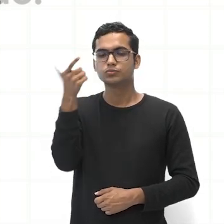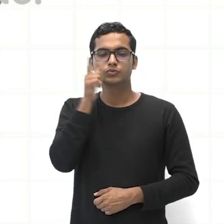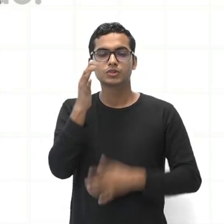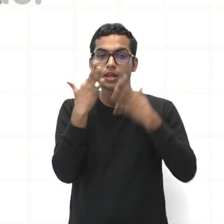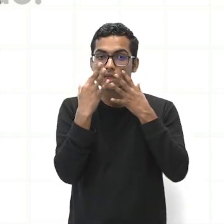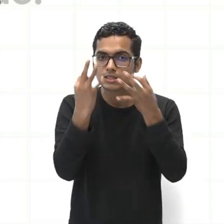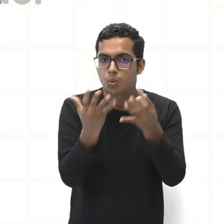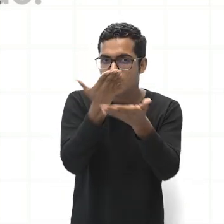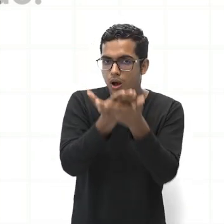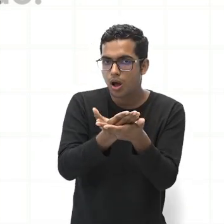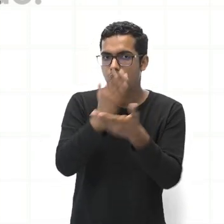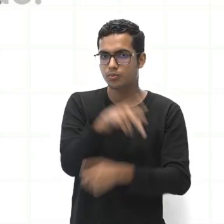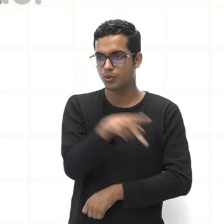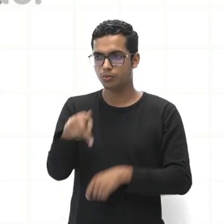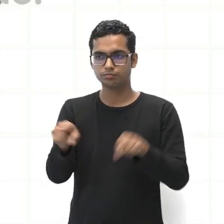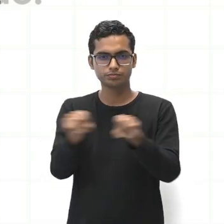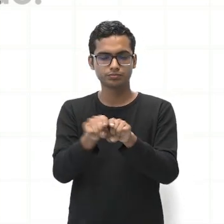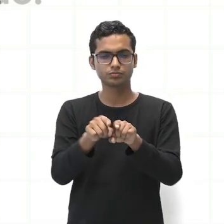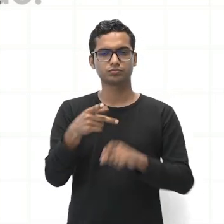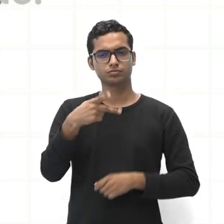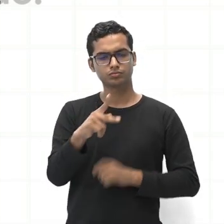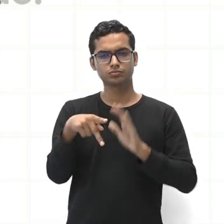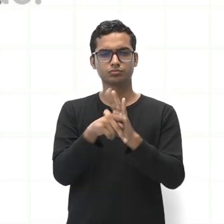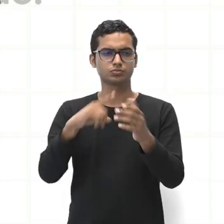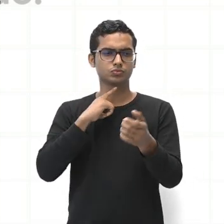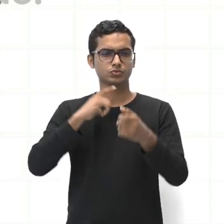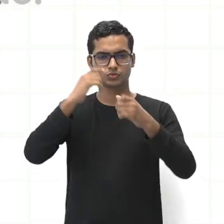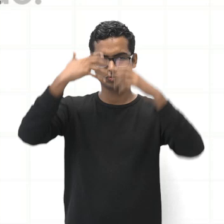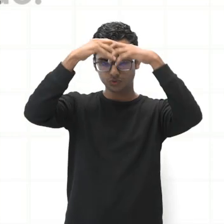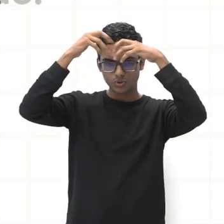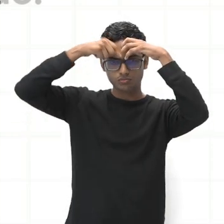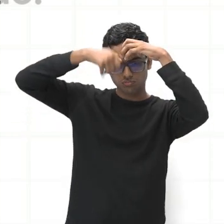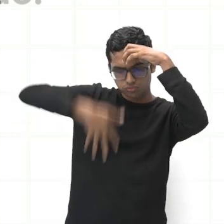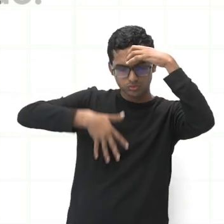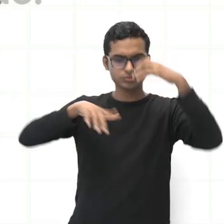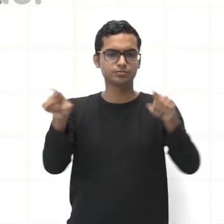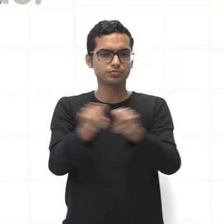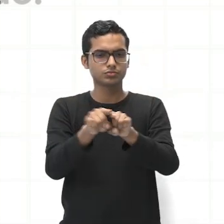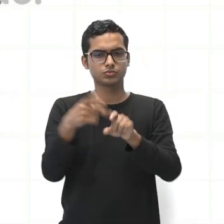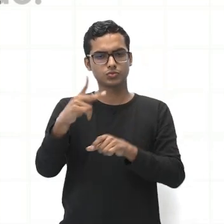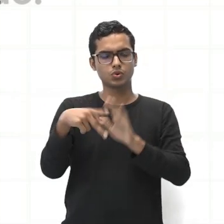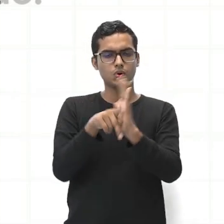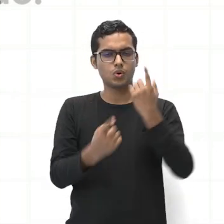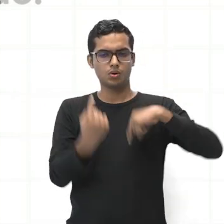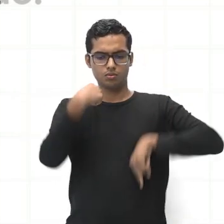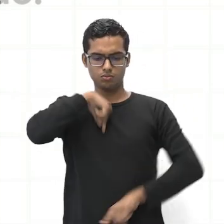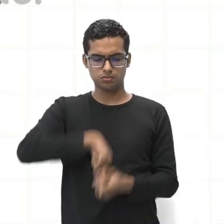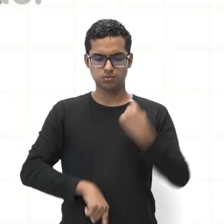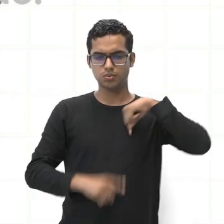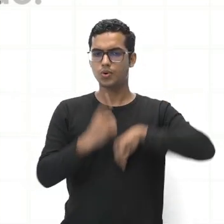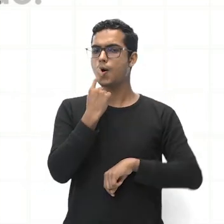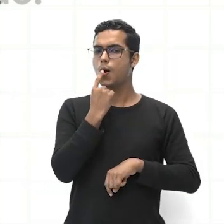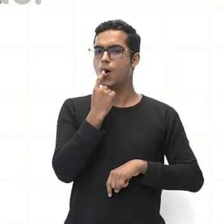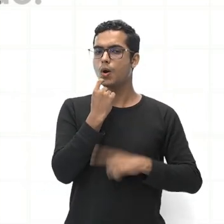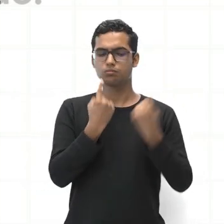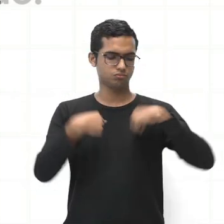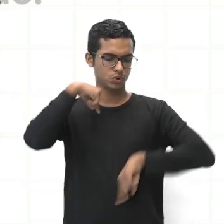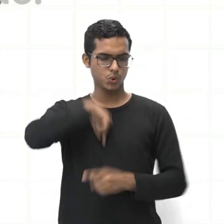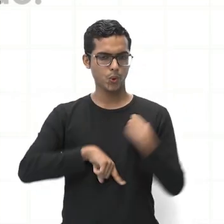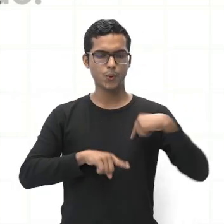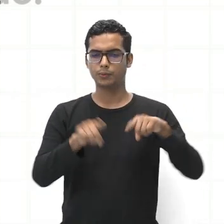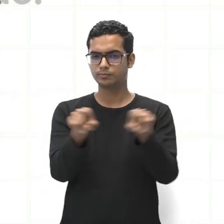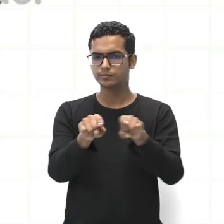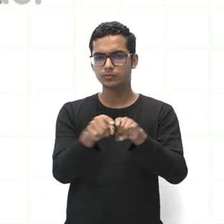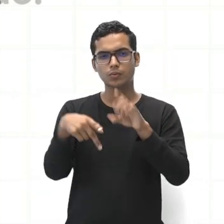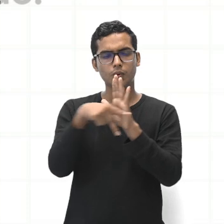né? Tendo atenção ao que a professora está falando, então ativando o seu sistema nervoso,